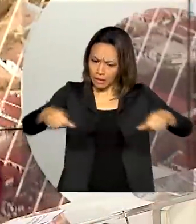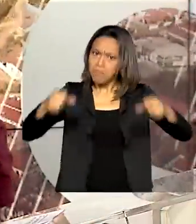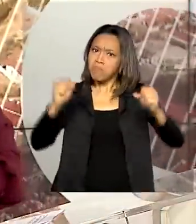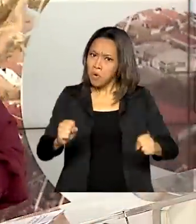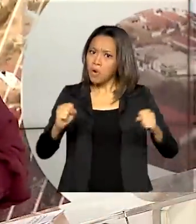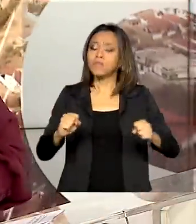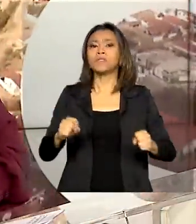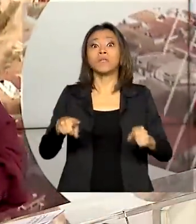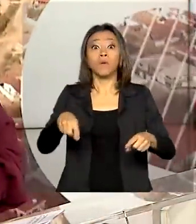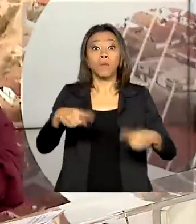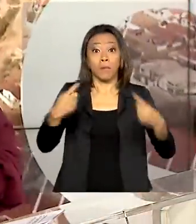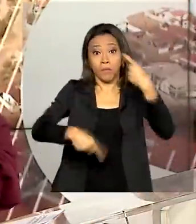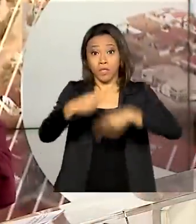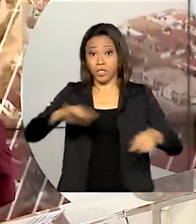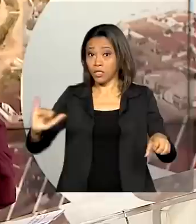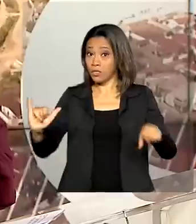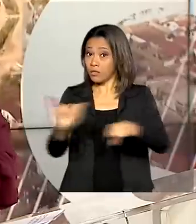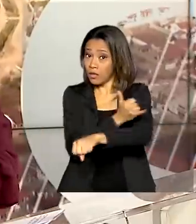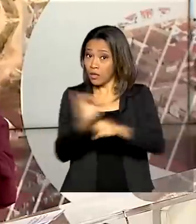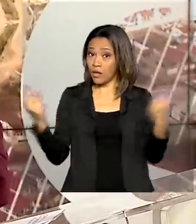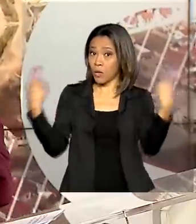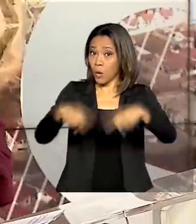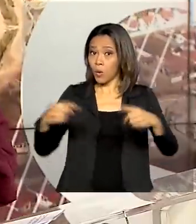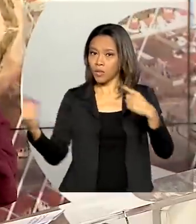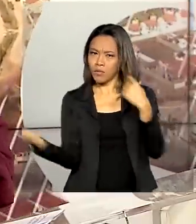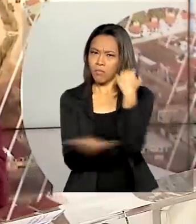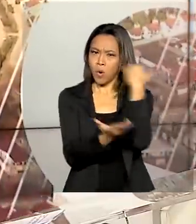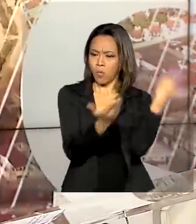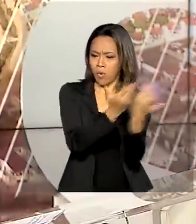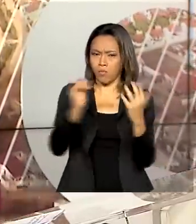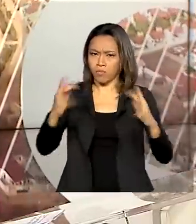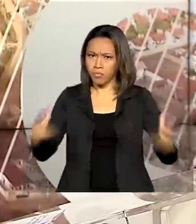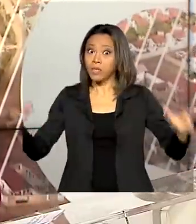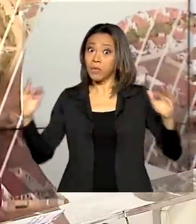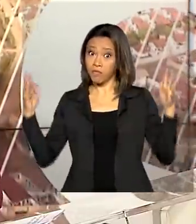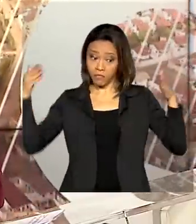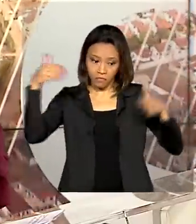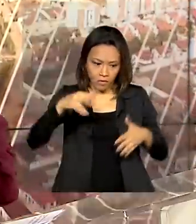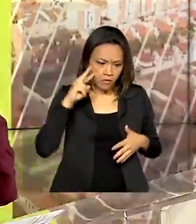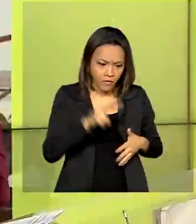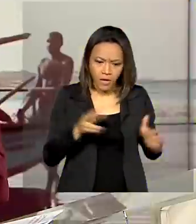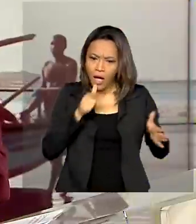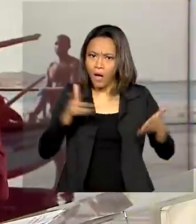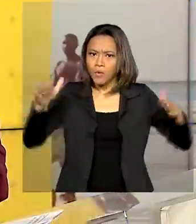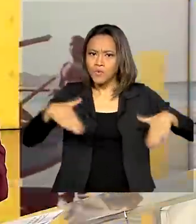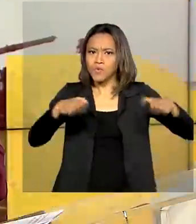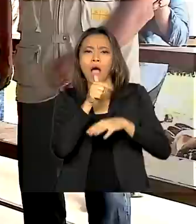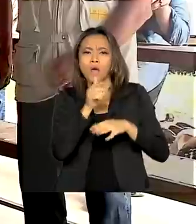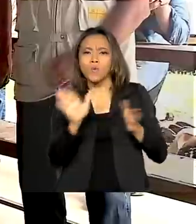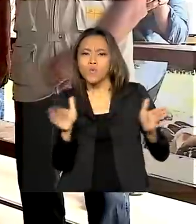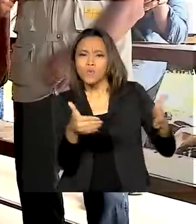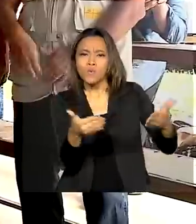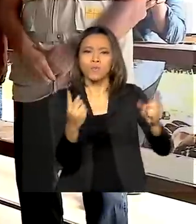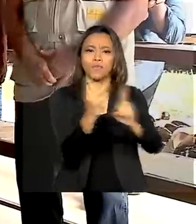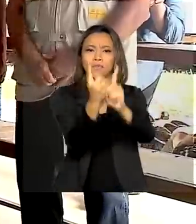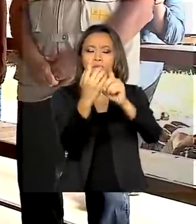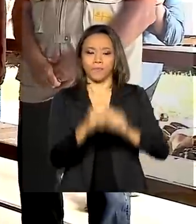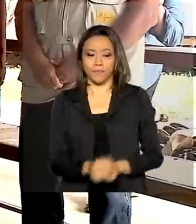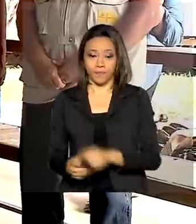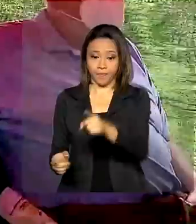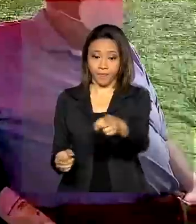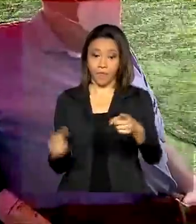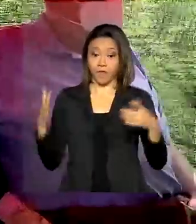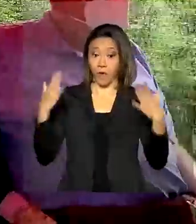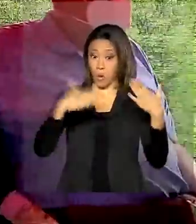de combate ao desmatamento na região. Eles também foram ver de perto o espetáculo do Encontro das Águas. Foi um descontraído